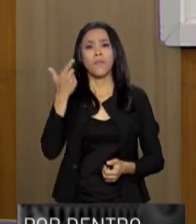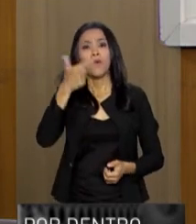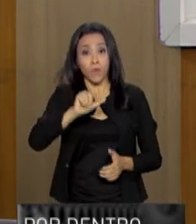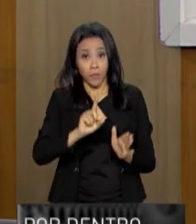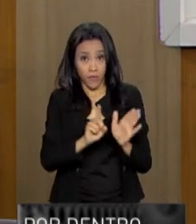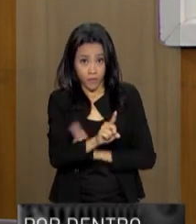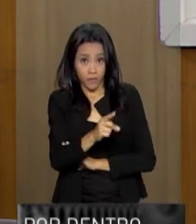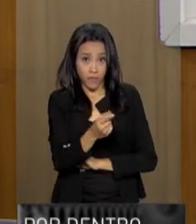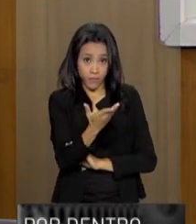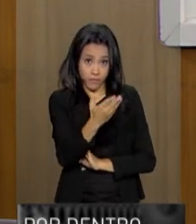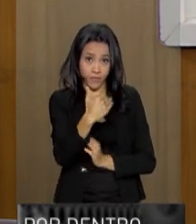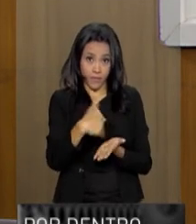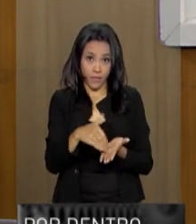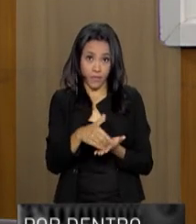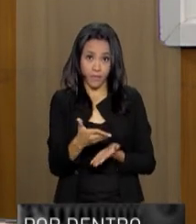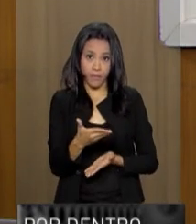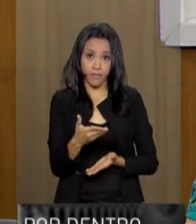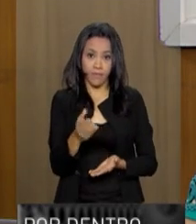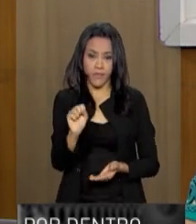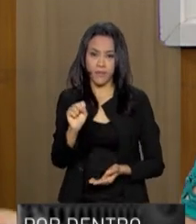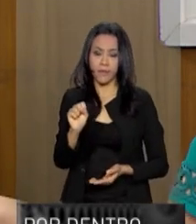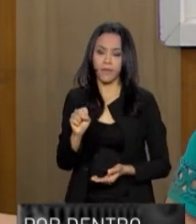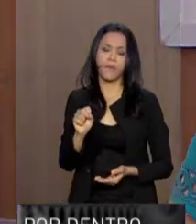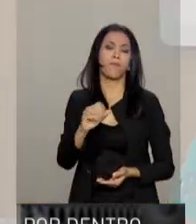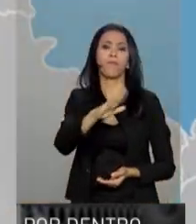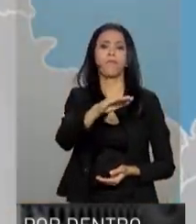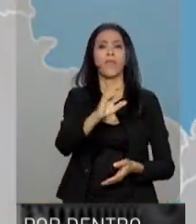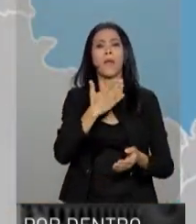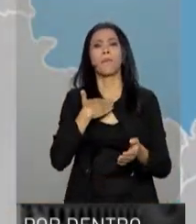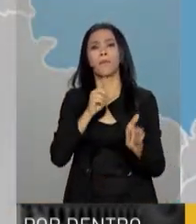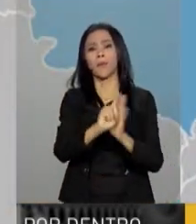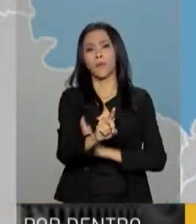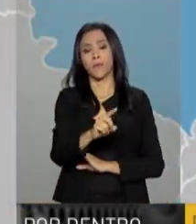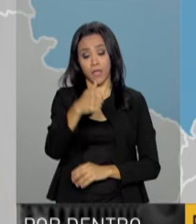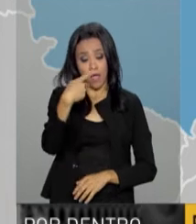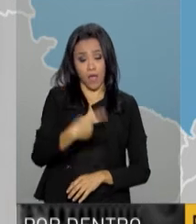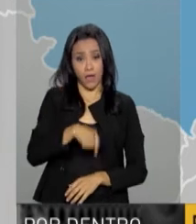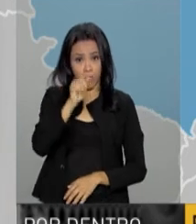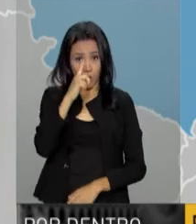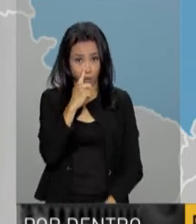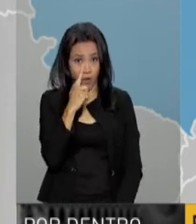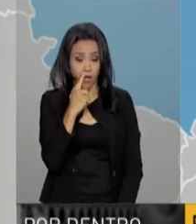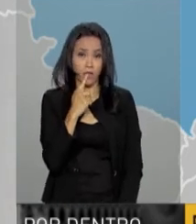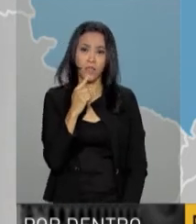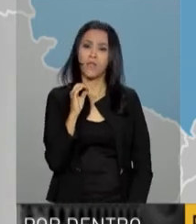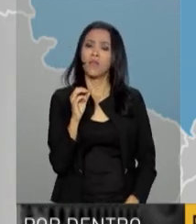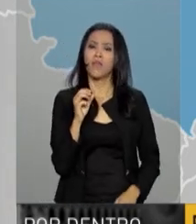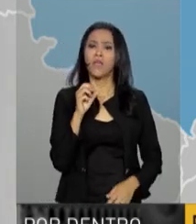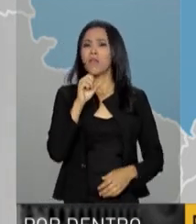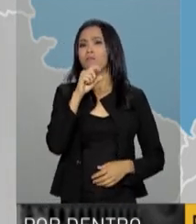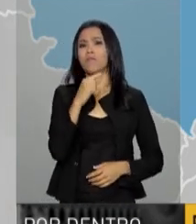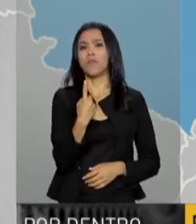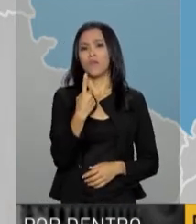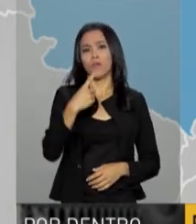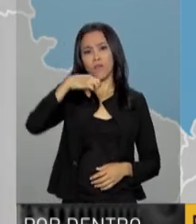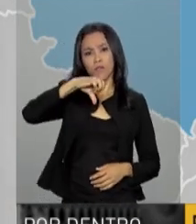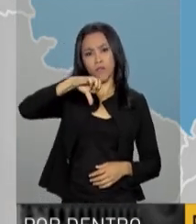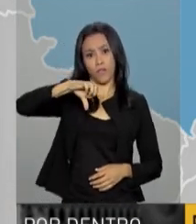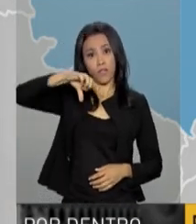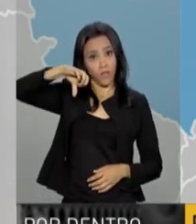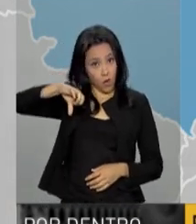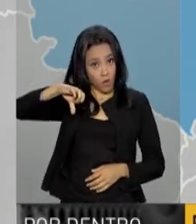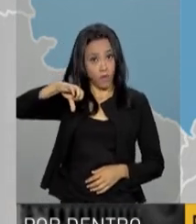para o secretário entendeu questionamento o secretário a gente aqui em goiás tem desde 1999 um programa